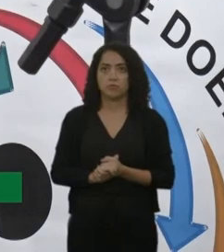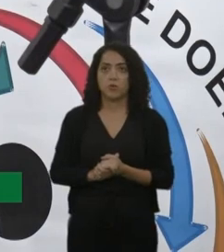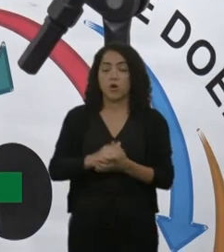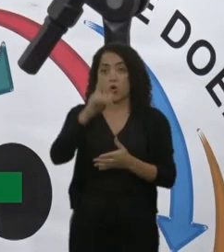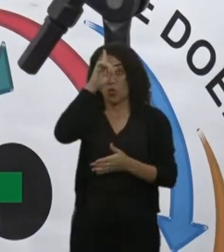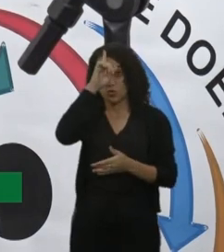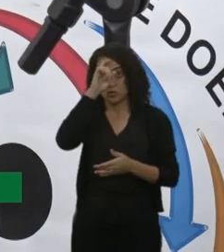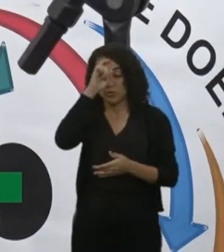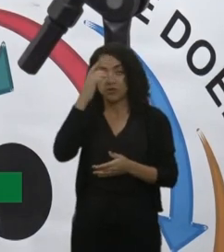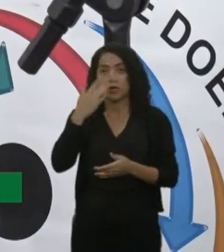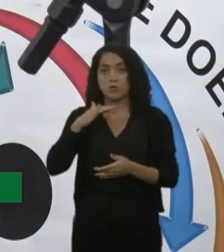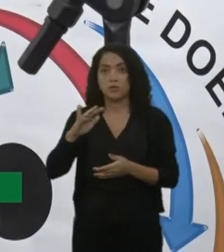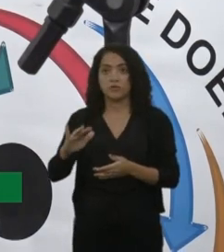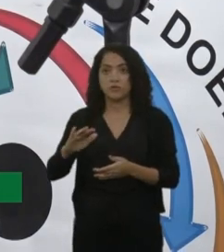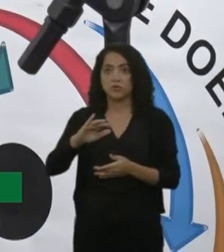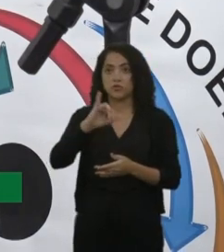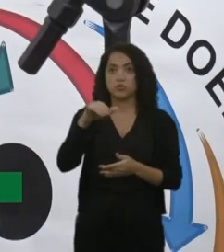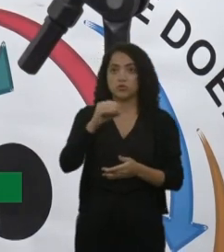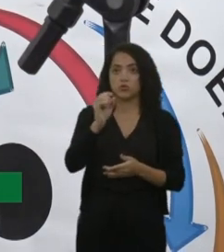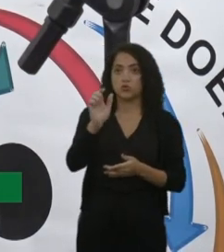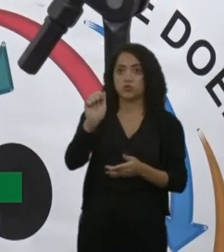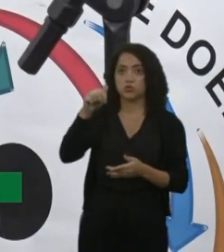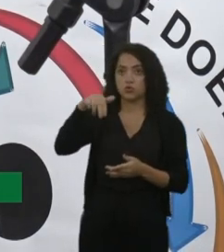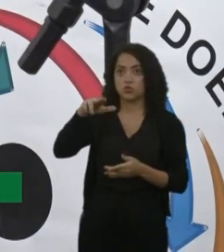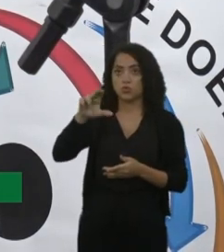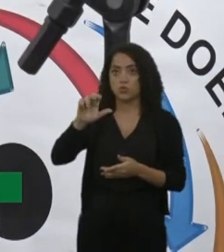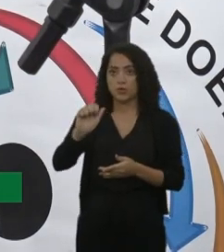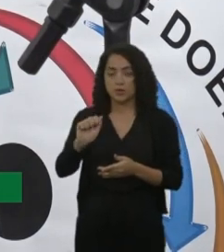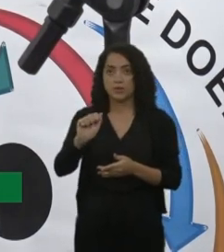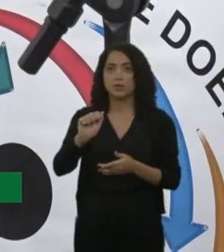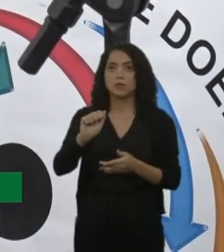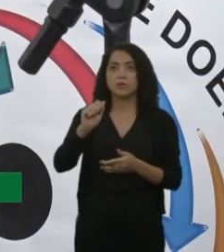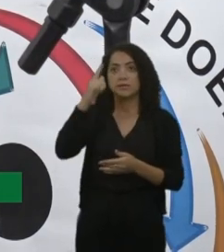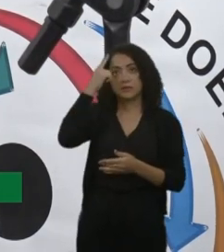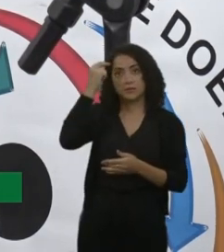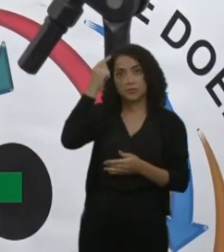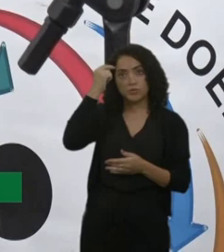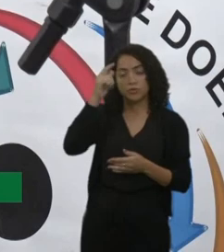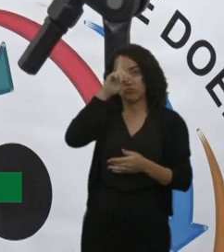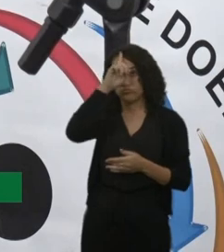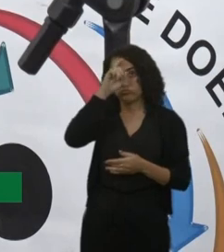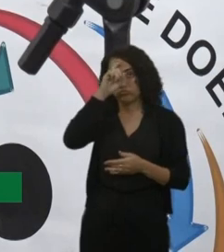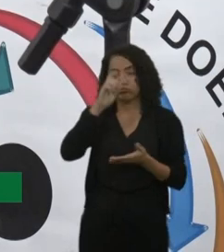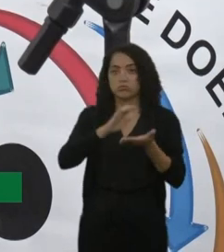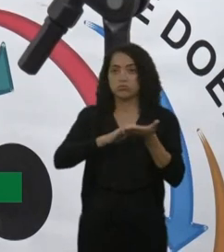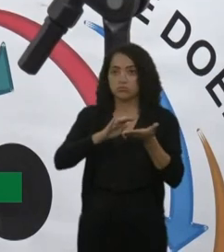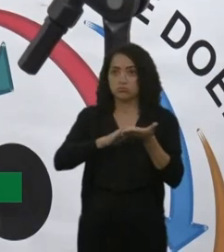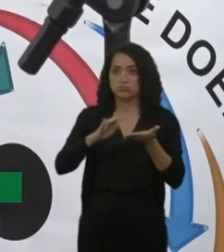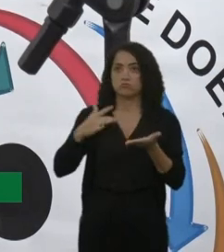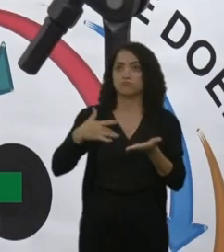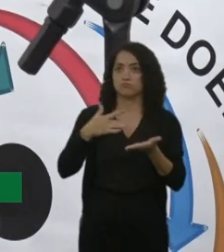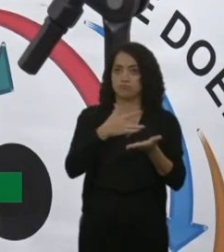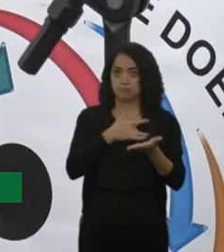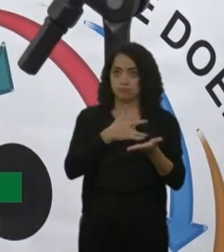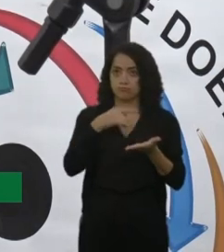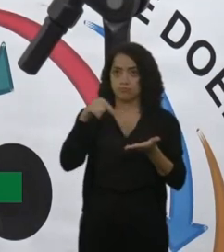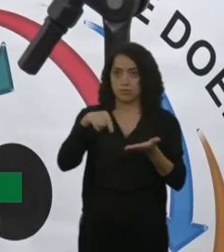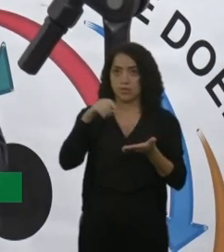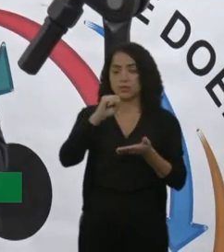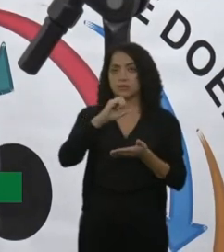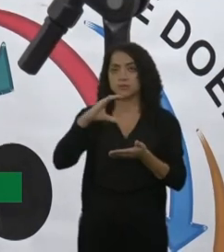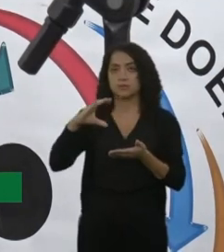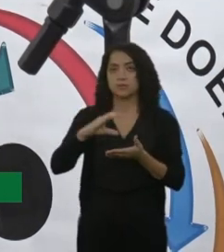Infantil Joana de Gusmão, Hospital Universitário e Secretaria de Estado da Saúde de Santa